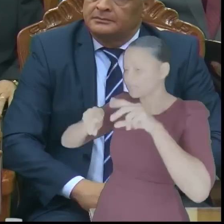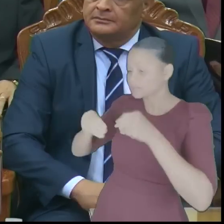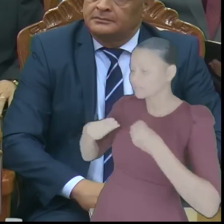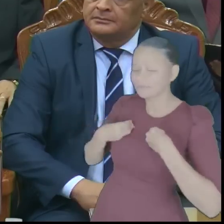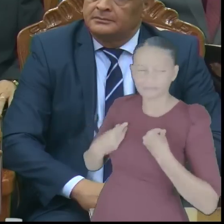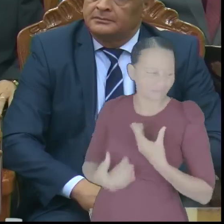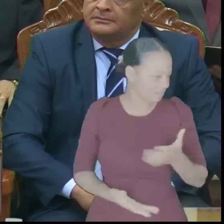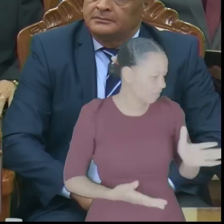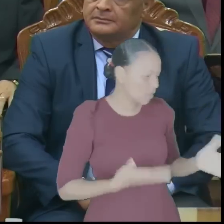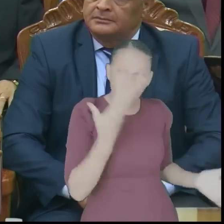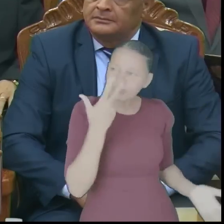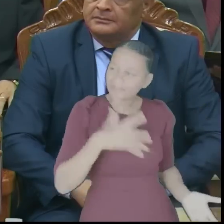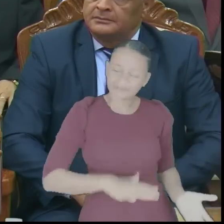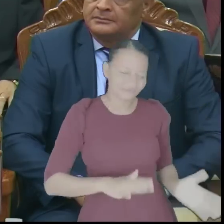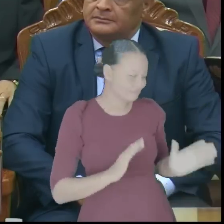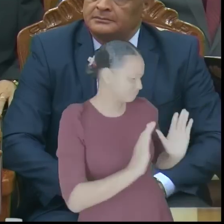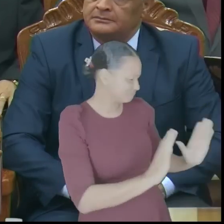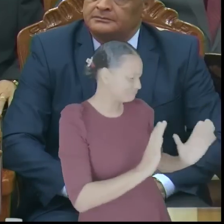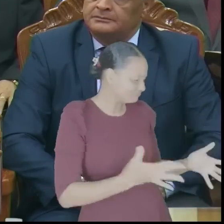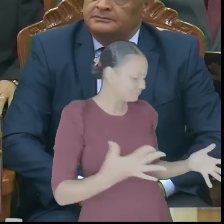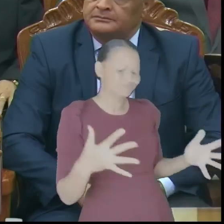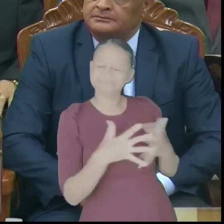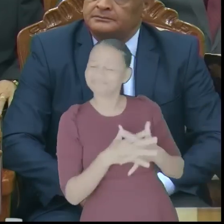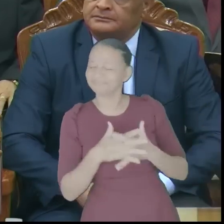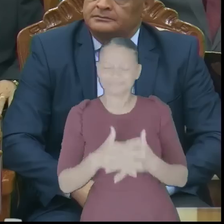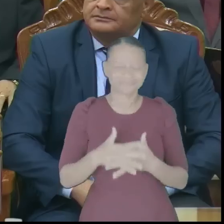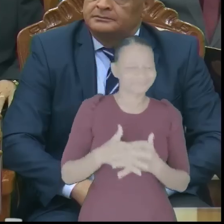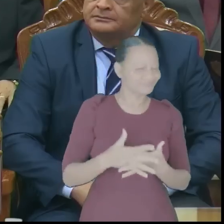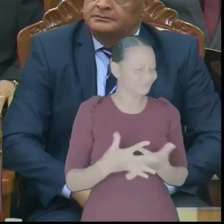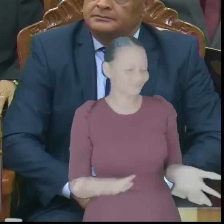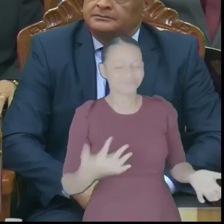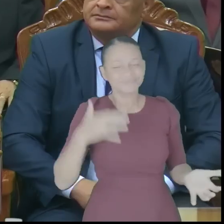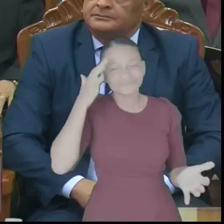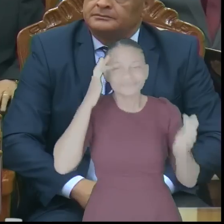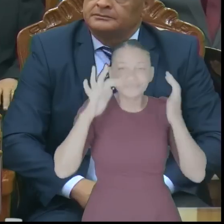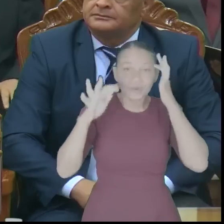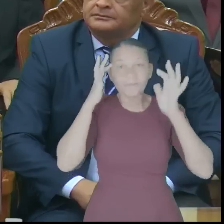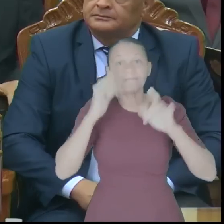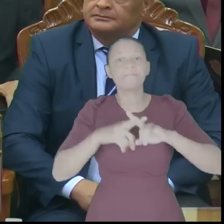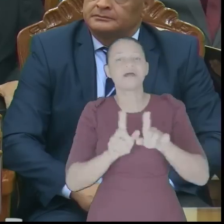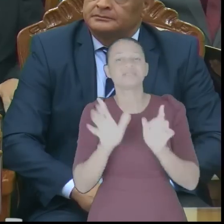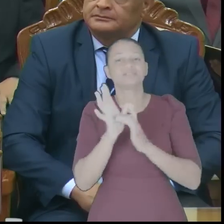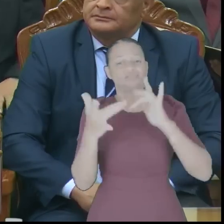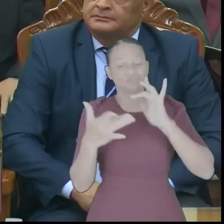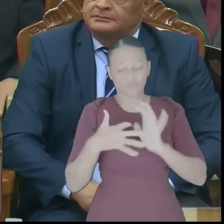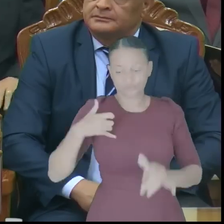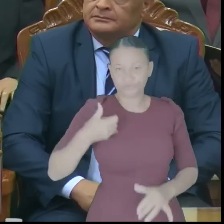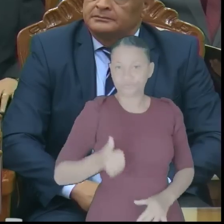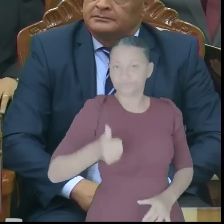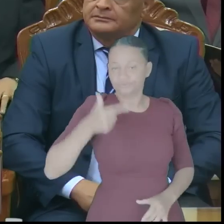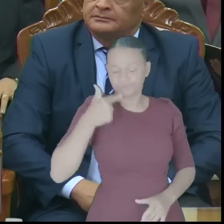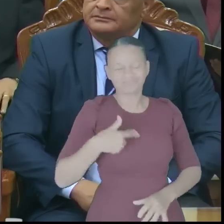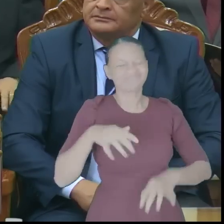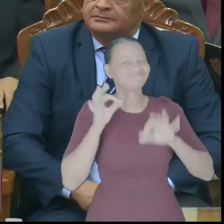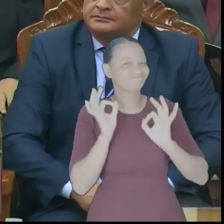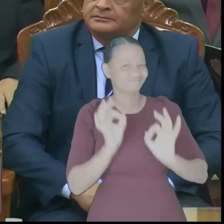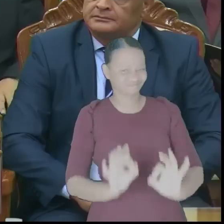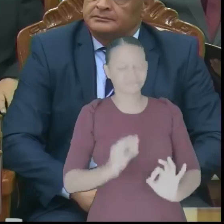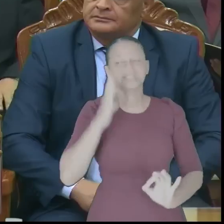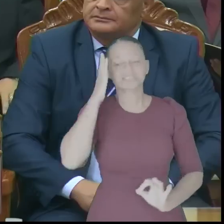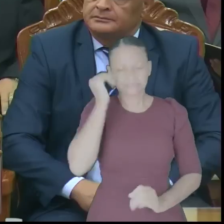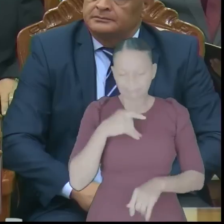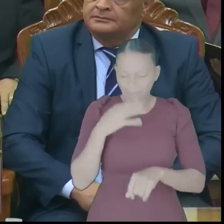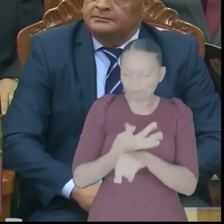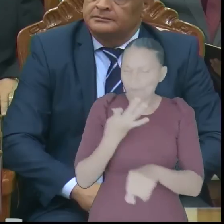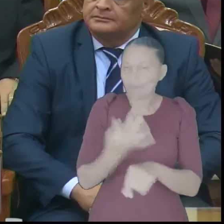Ainda é só uma criança. Ele não sabe direito o que ele é aos 12 anos. Mas Jesus, aos 12 anos, não tem dúvida de quem é, não é